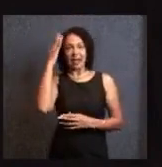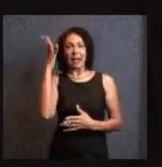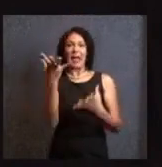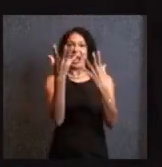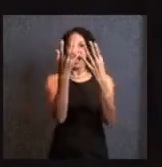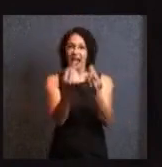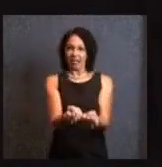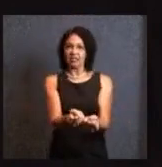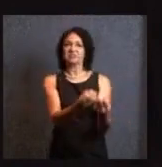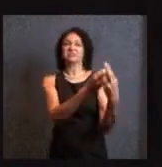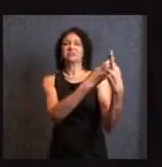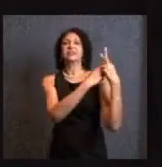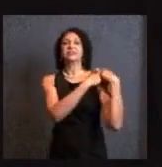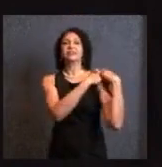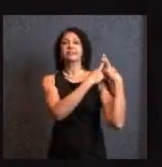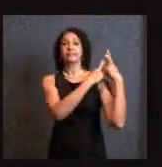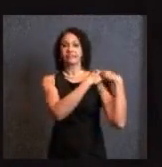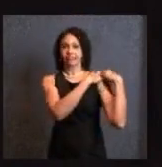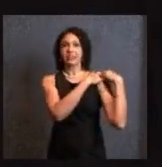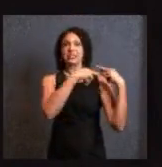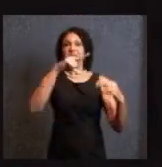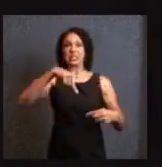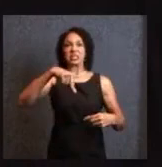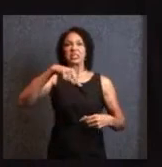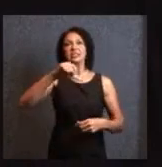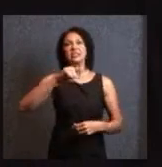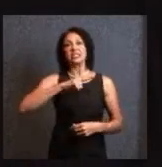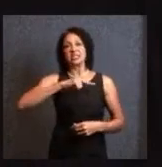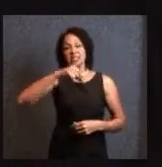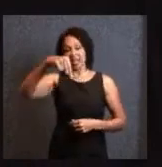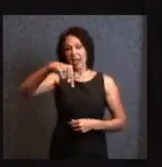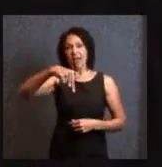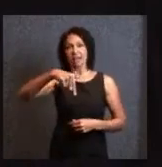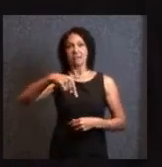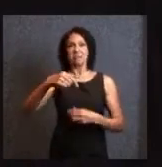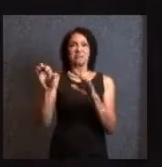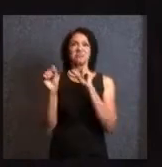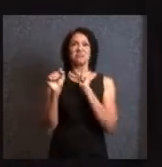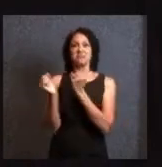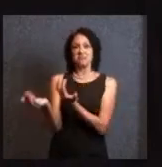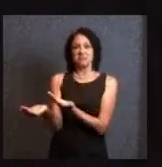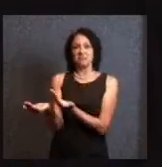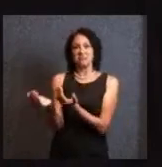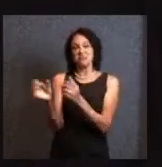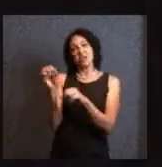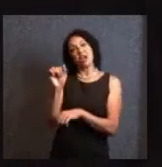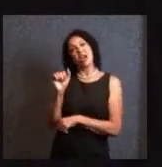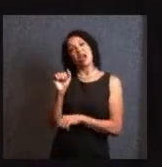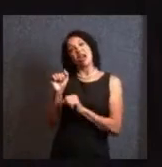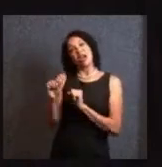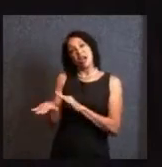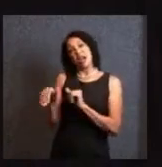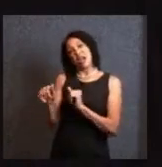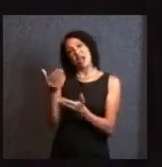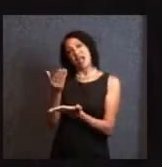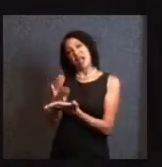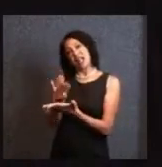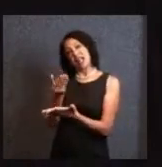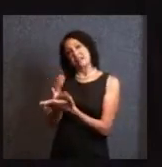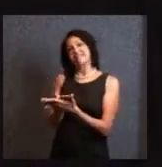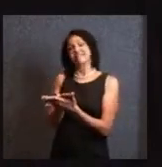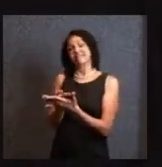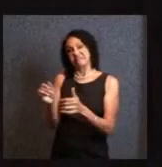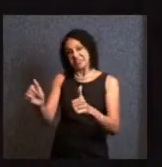pela gestão em ter a educação como prioridade. É esse compromisso que nos faz permanecer aqui.